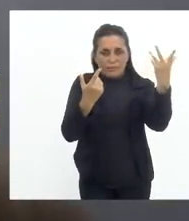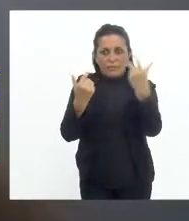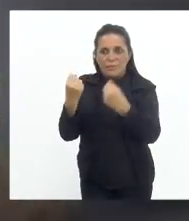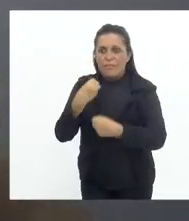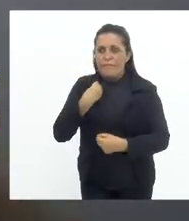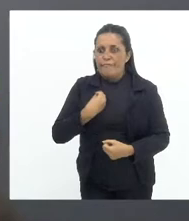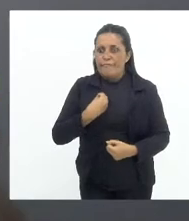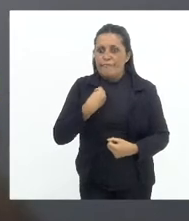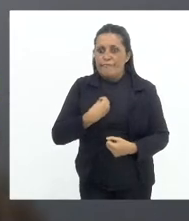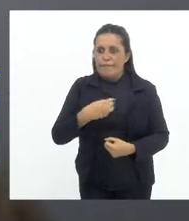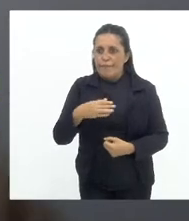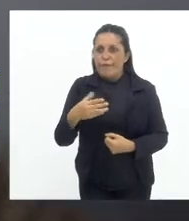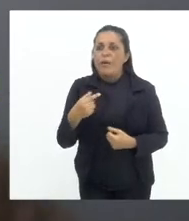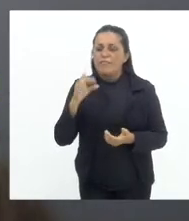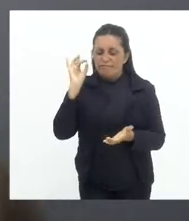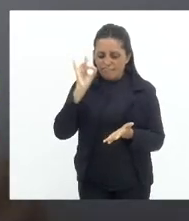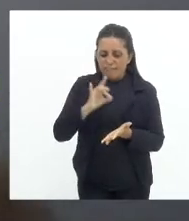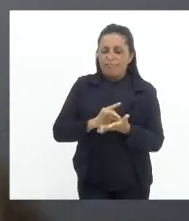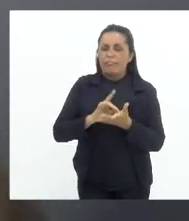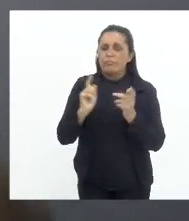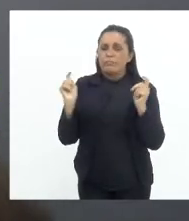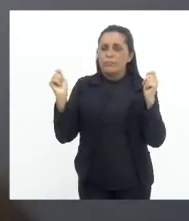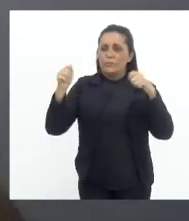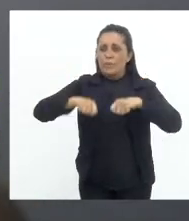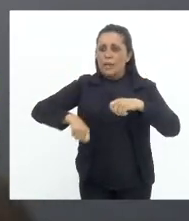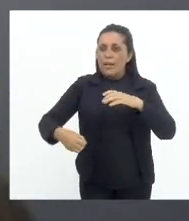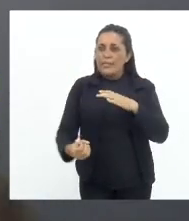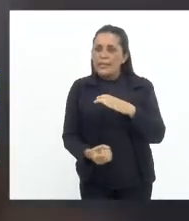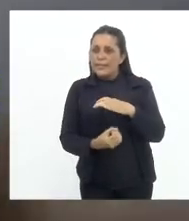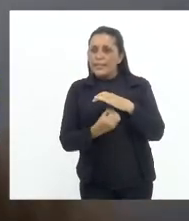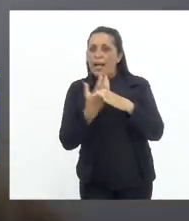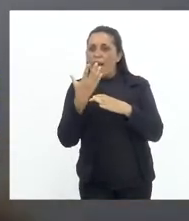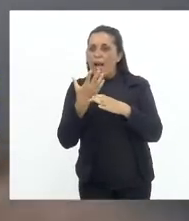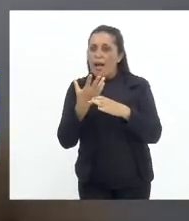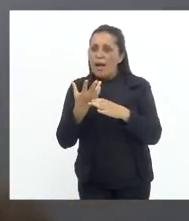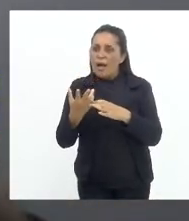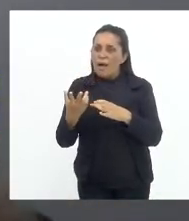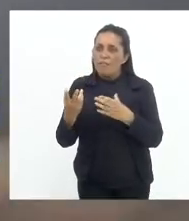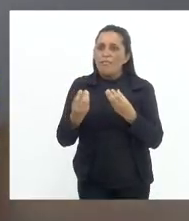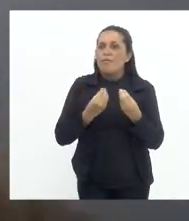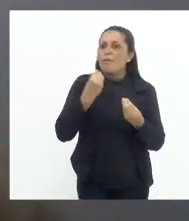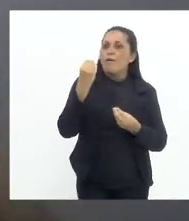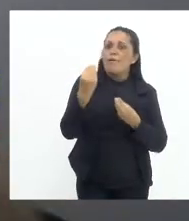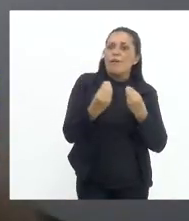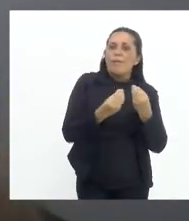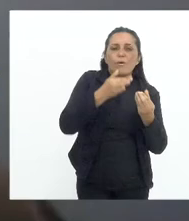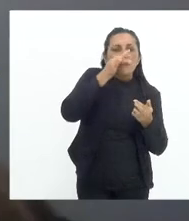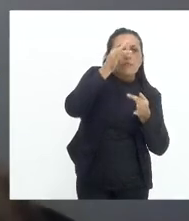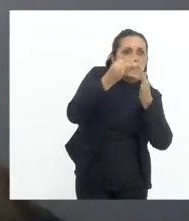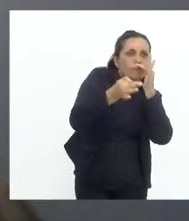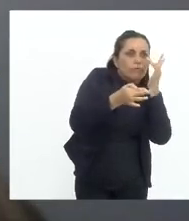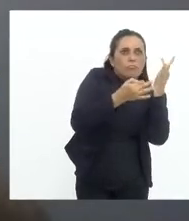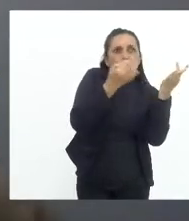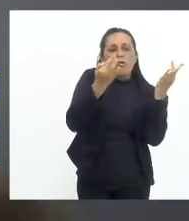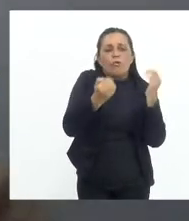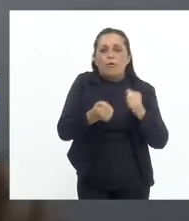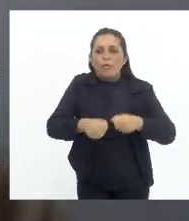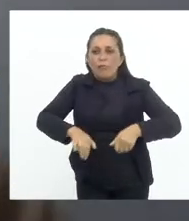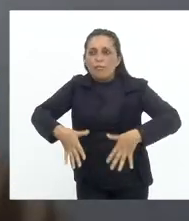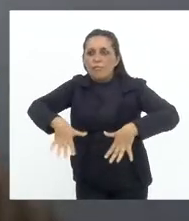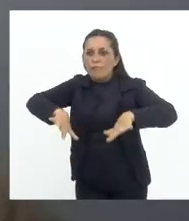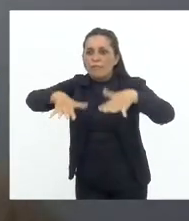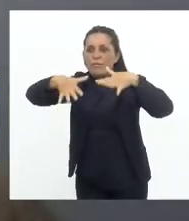pode realmente de ele possibilitava Ele criava a tampa das cortes volume da iluminação